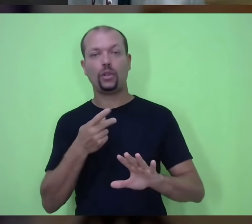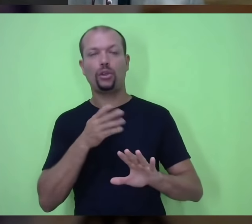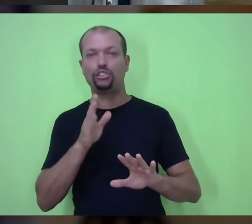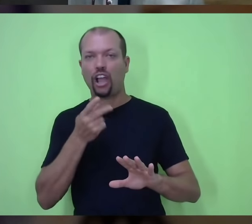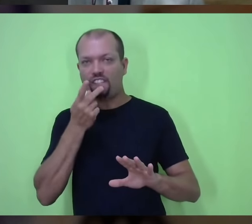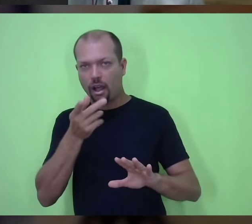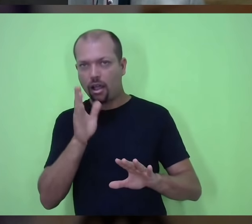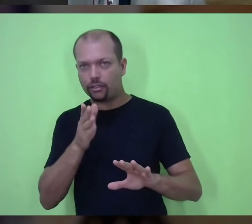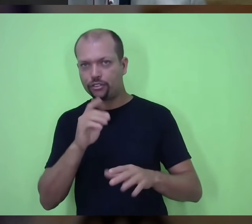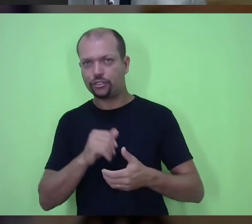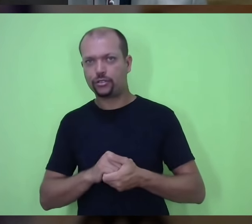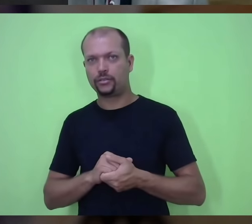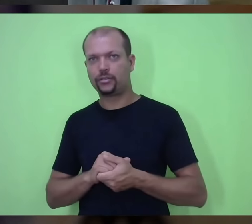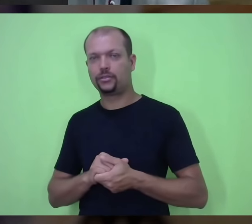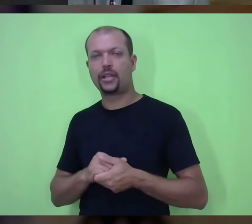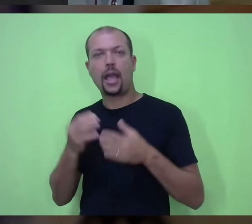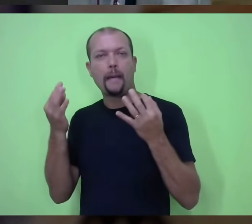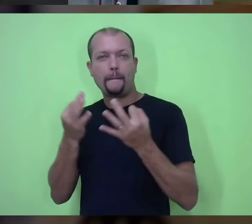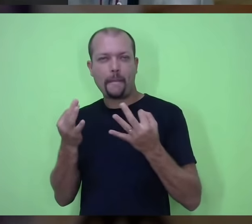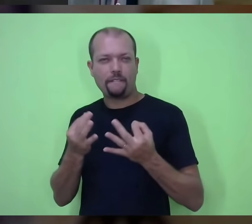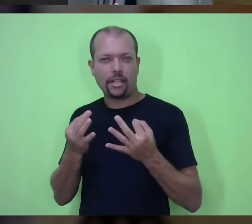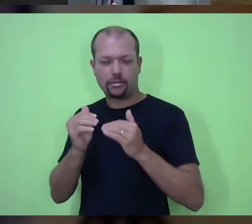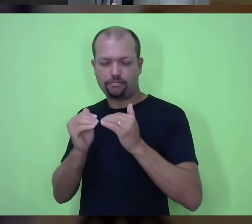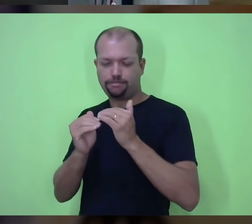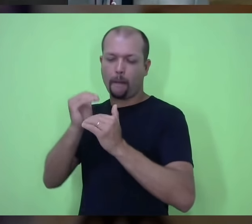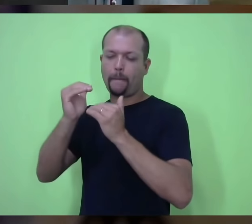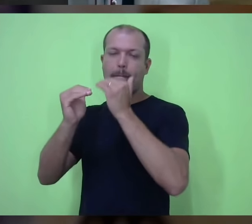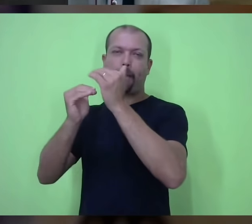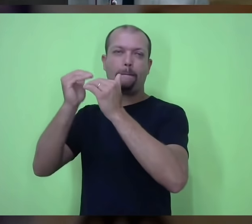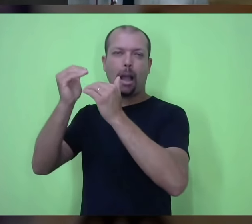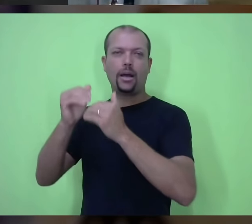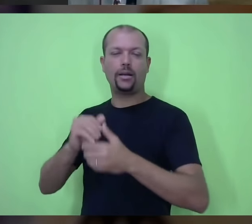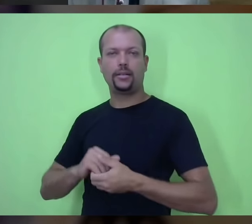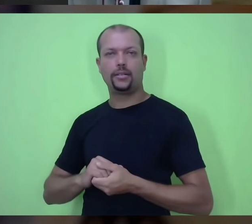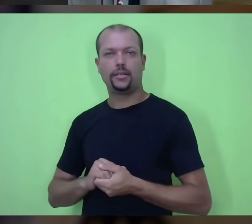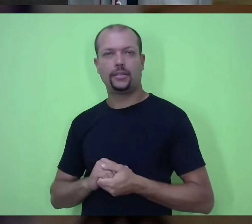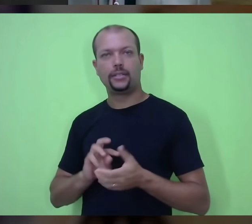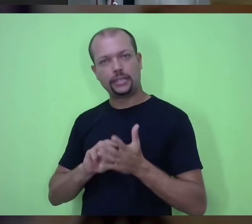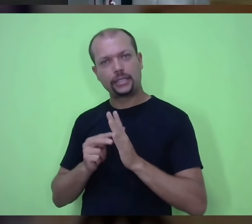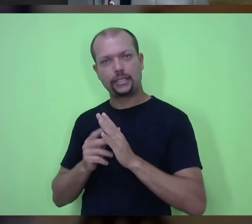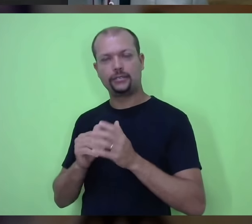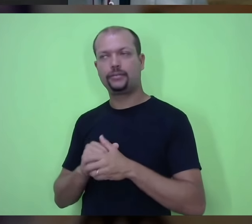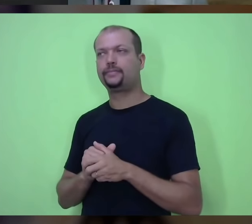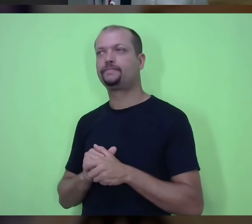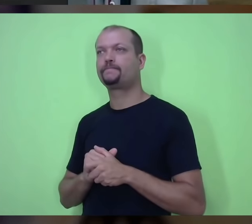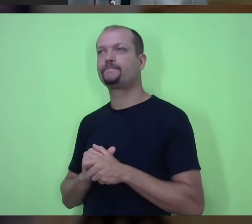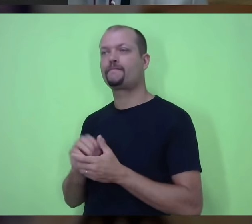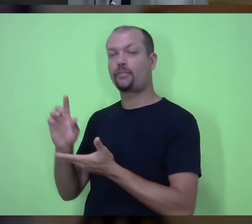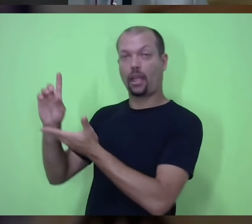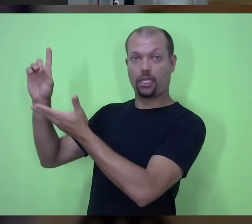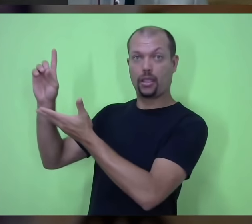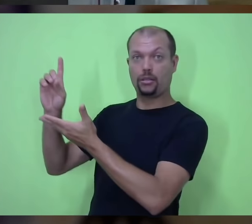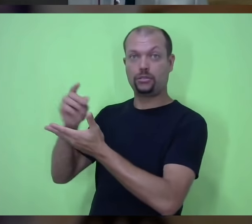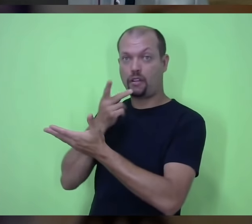falamos quando usamos a palavra perfeição, aperfeiçoar, principalmente no que diz respeito relacionado a